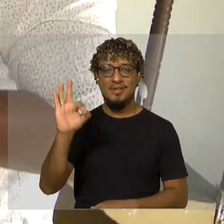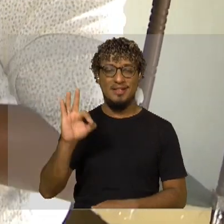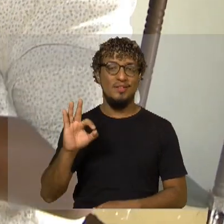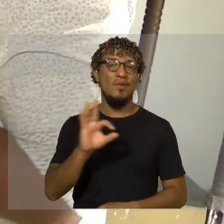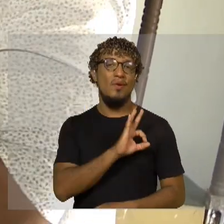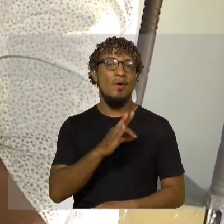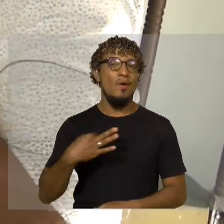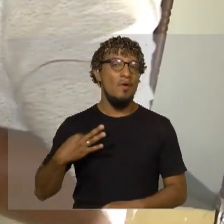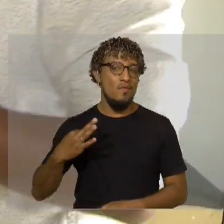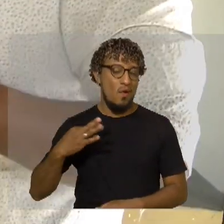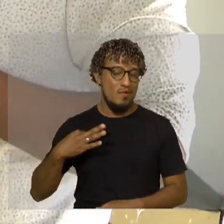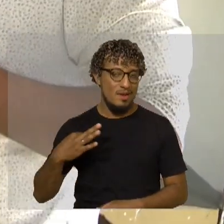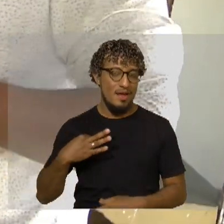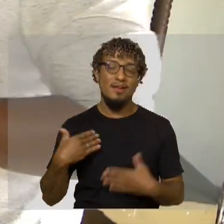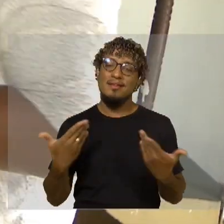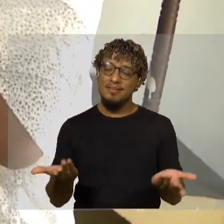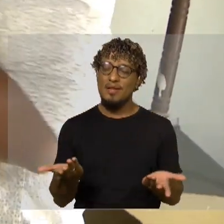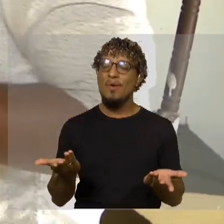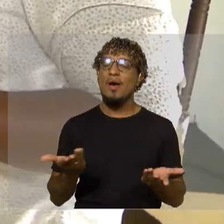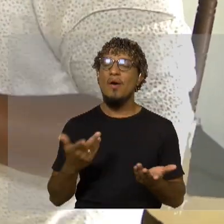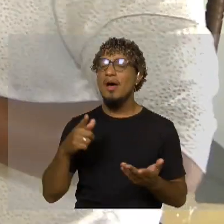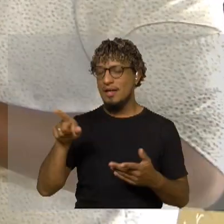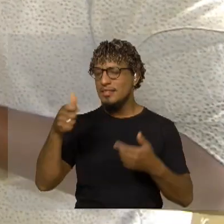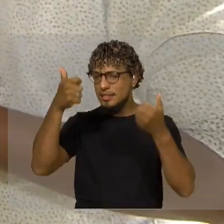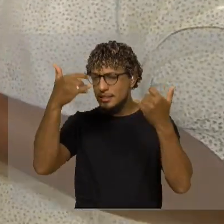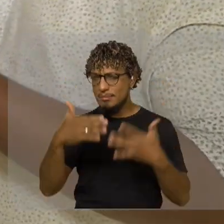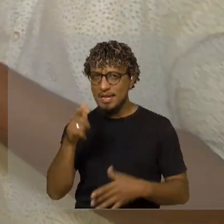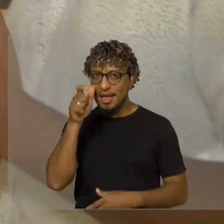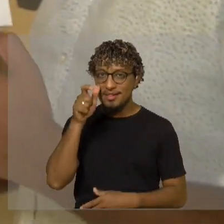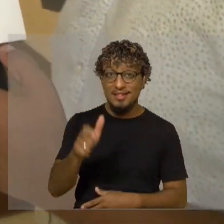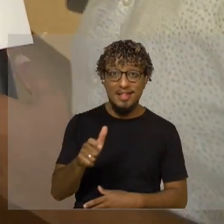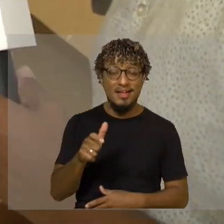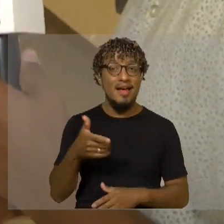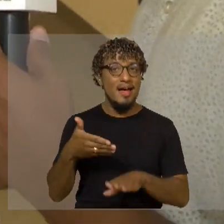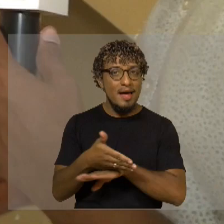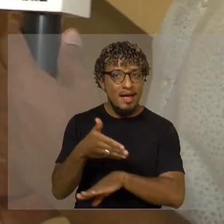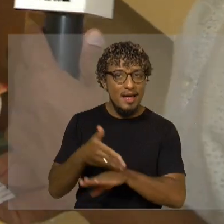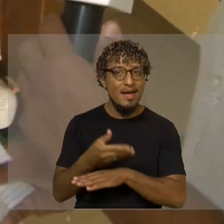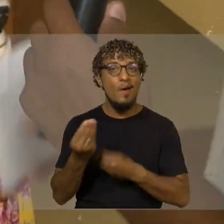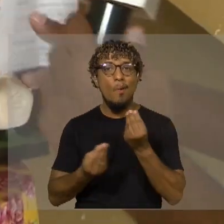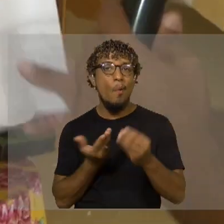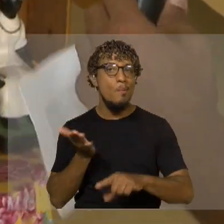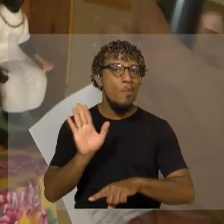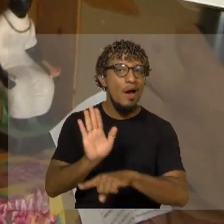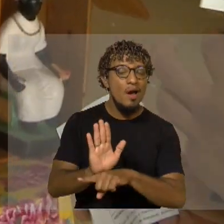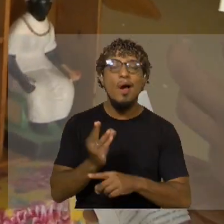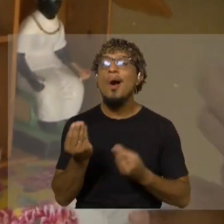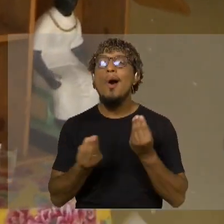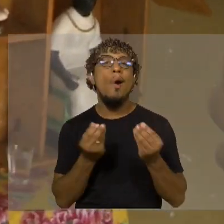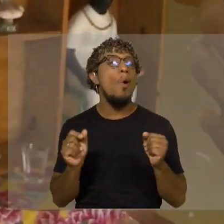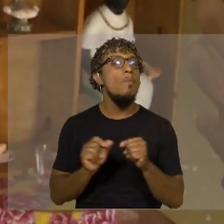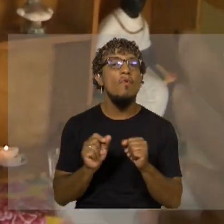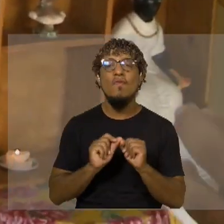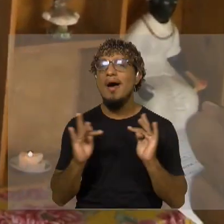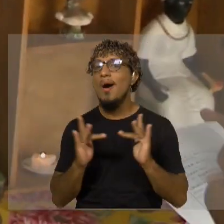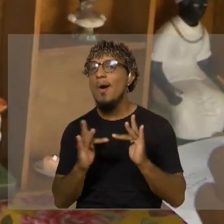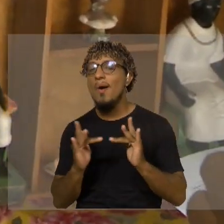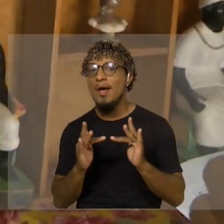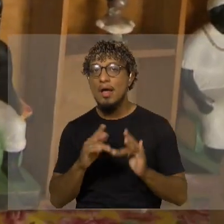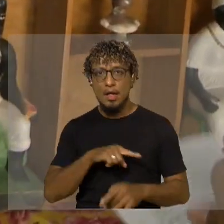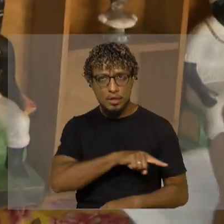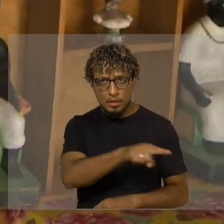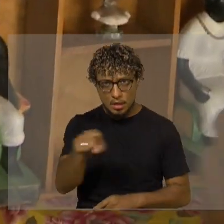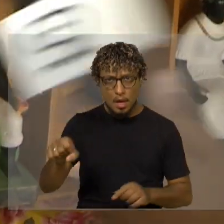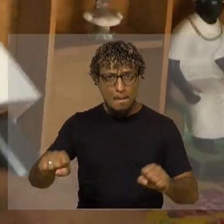A Jéssica é uma delas. Eu queria que você explicasse para quem está assistindo, está interessado aí em participar, em ajudar de alguma forma, como que faz para entrar em contato? Todo